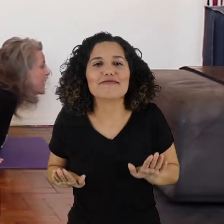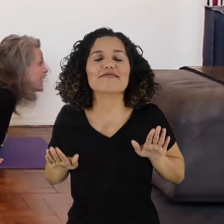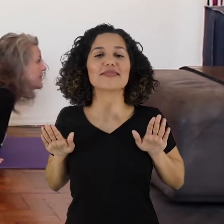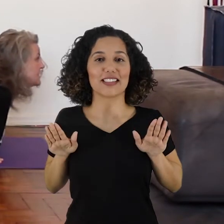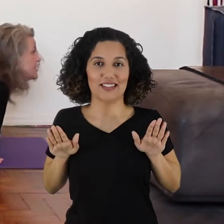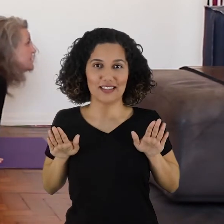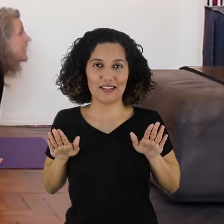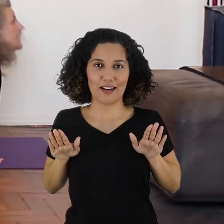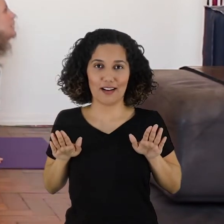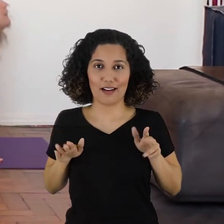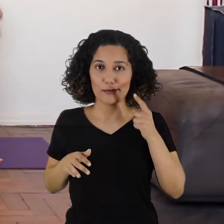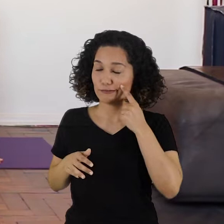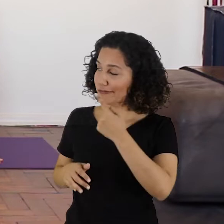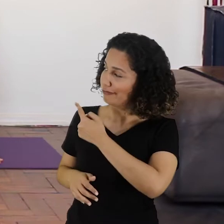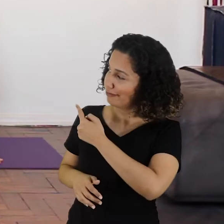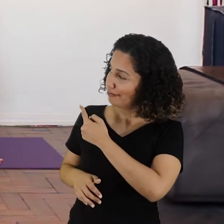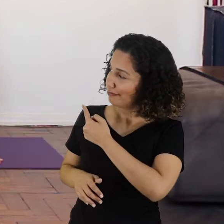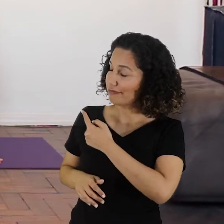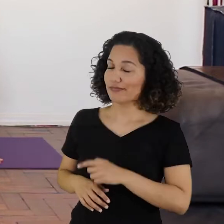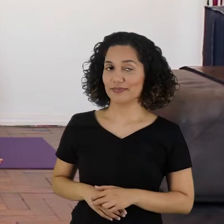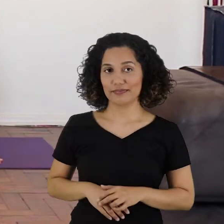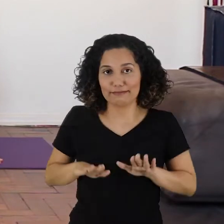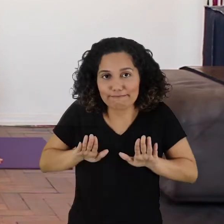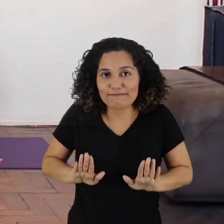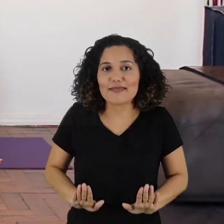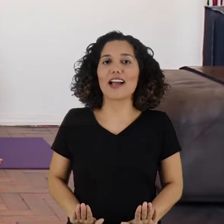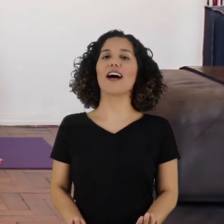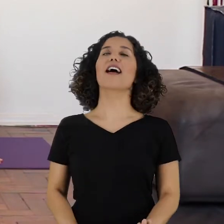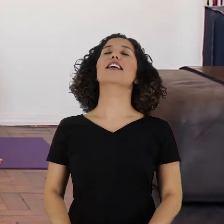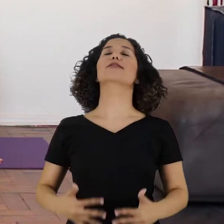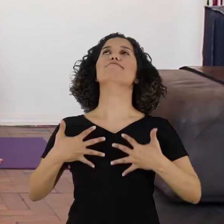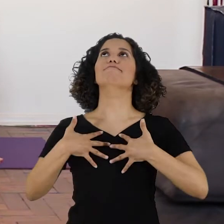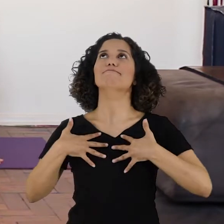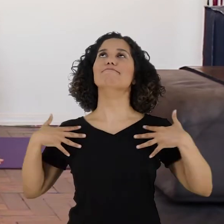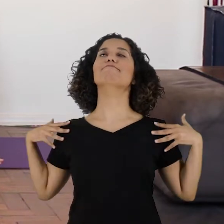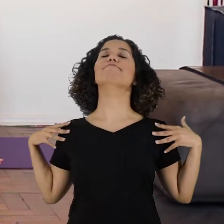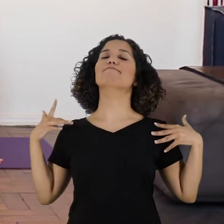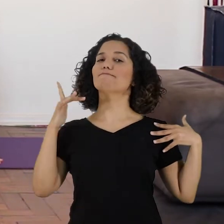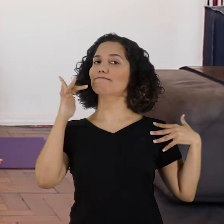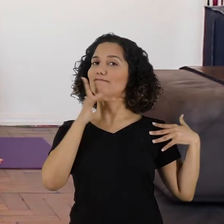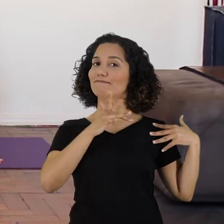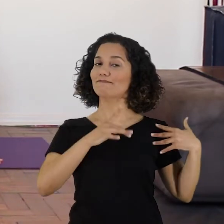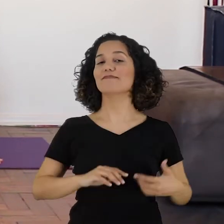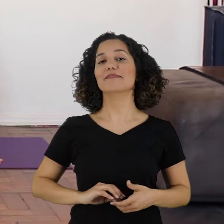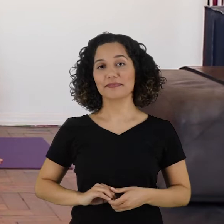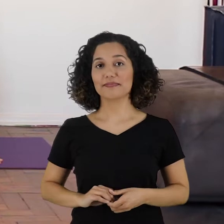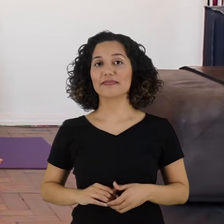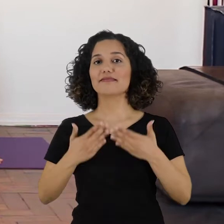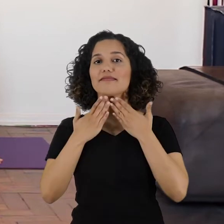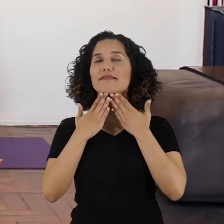baixo, depois a gente vai empurrar o chão e levar o tronco para cima, abrir o peito bem